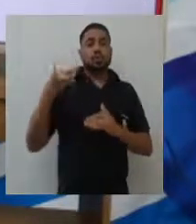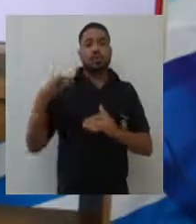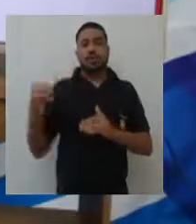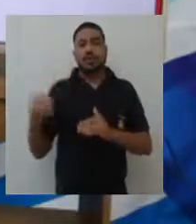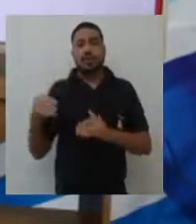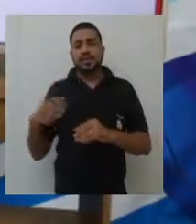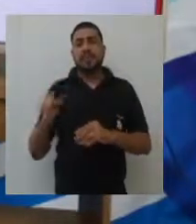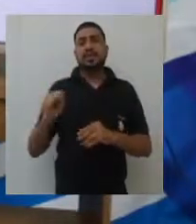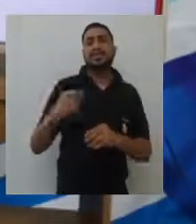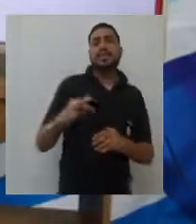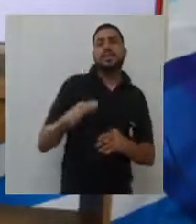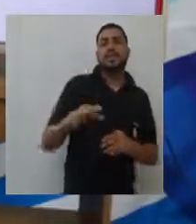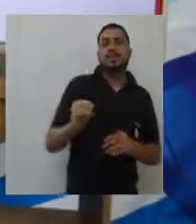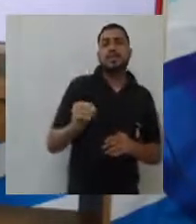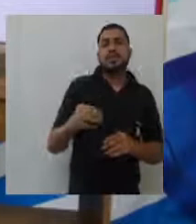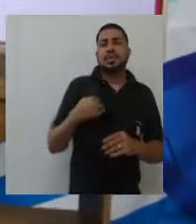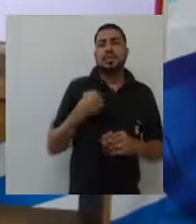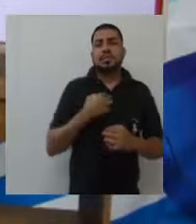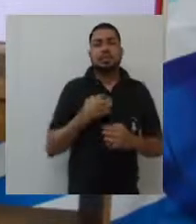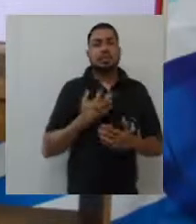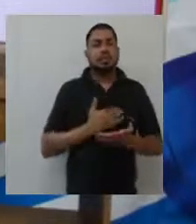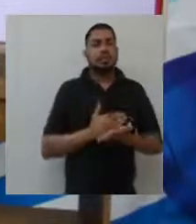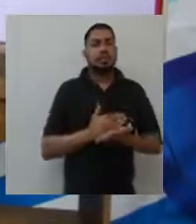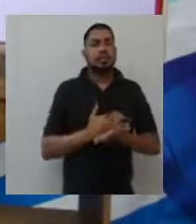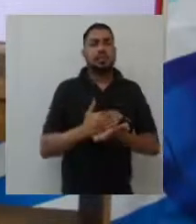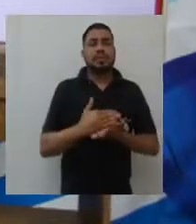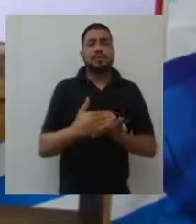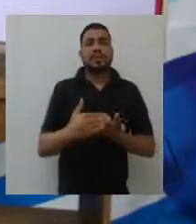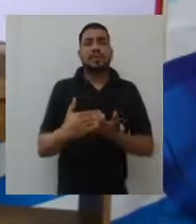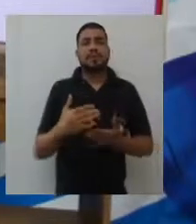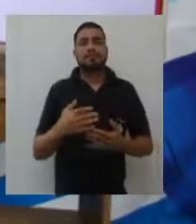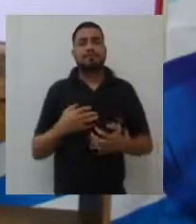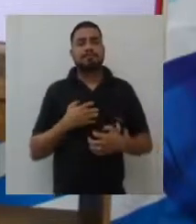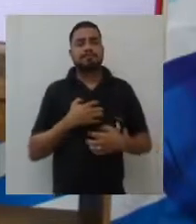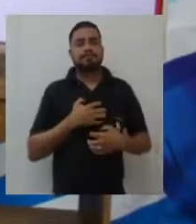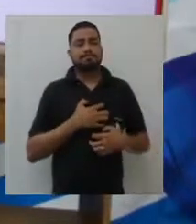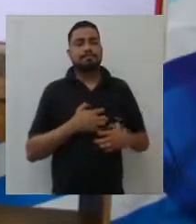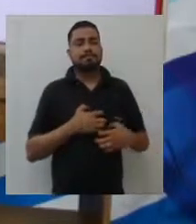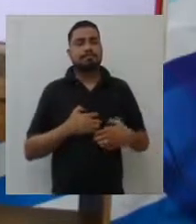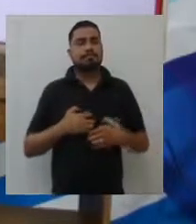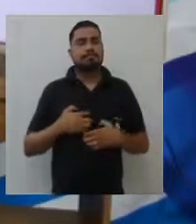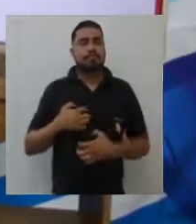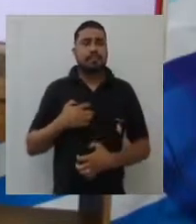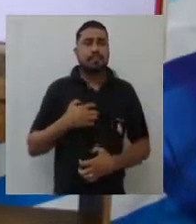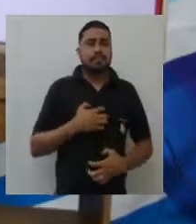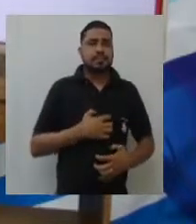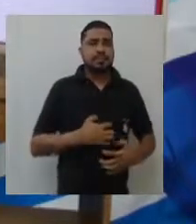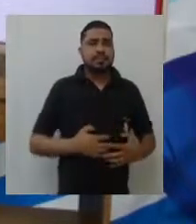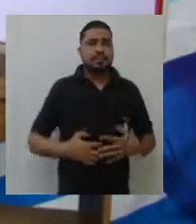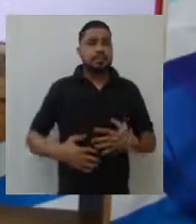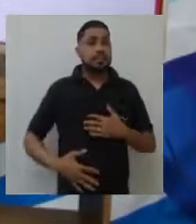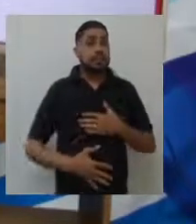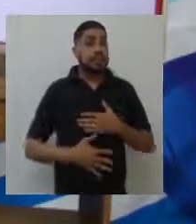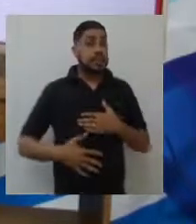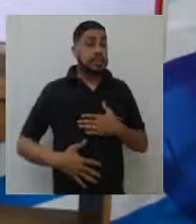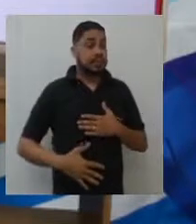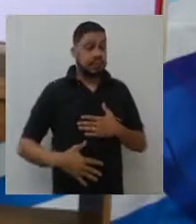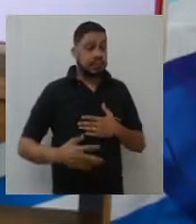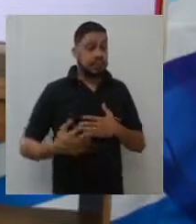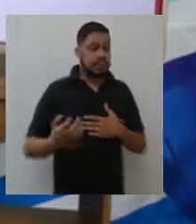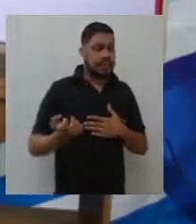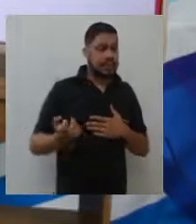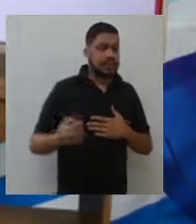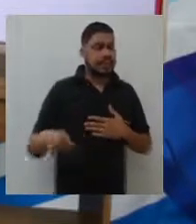Que momento é esse? É aquele momento que começa a dar, sabe, um mal-estar na barriga, você está querendo ir ali